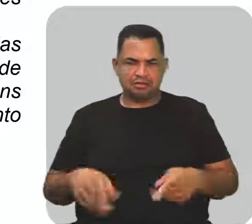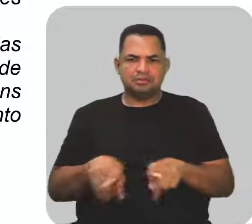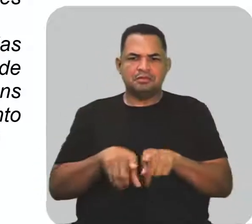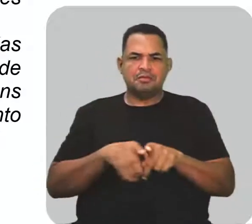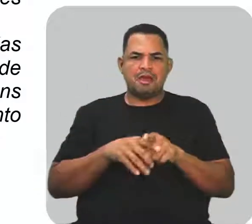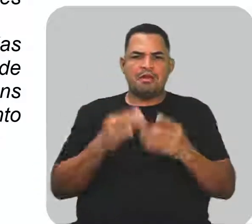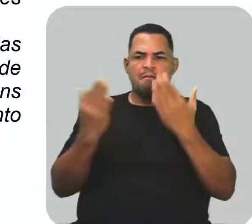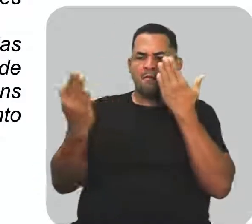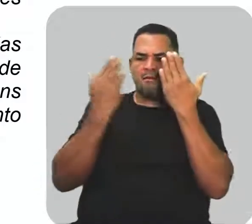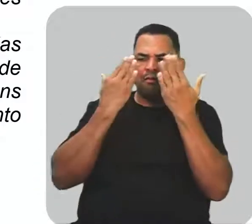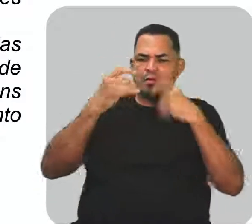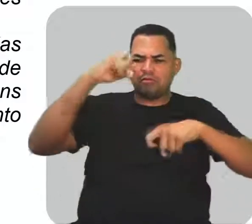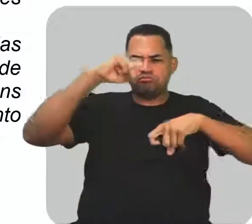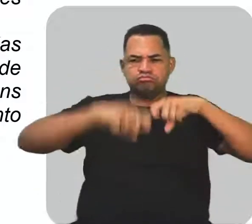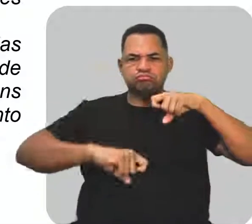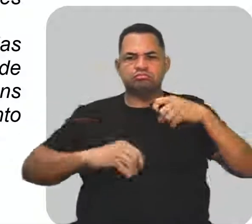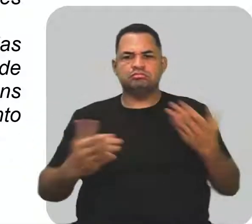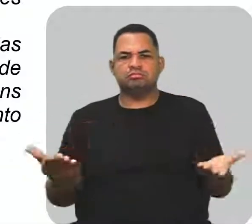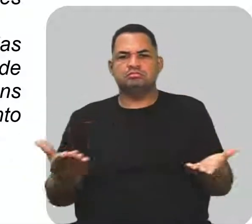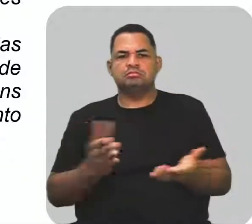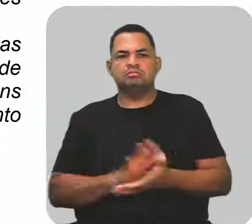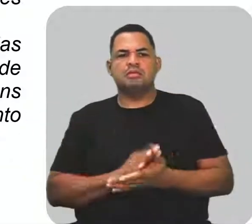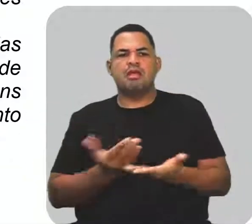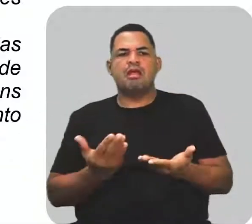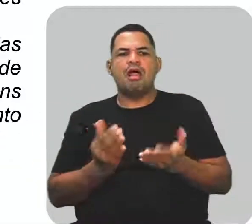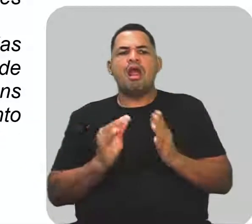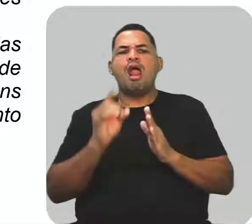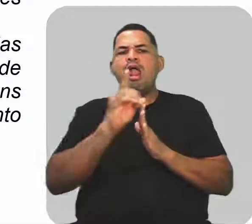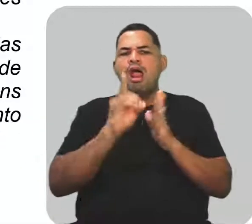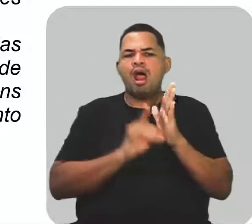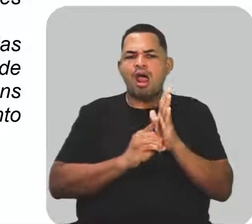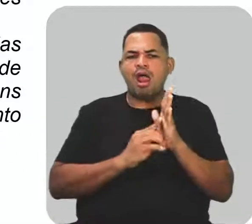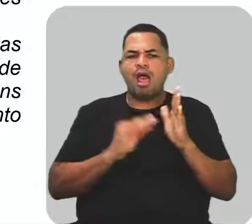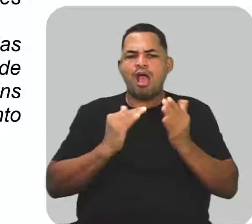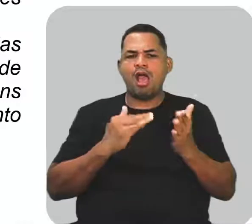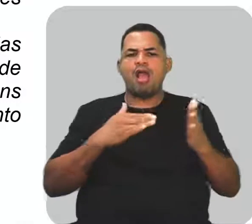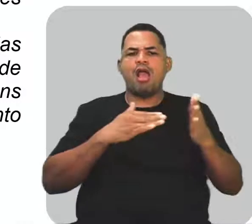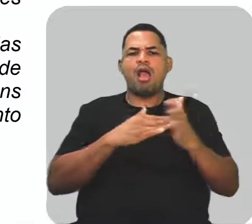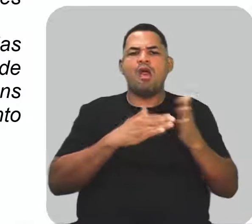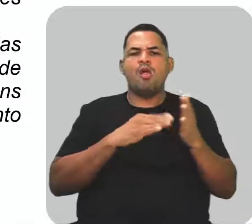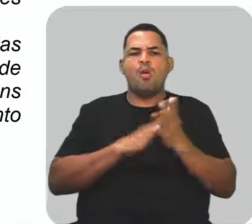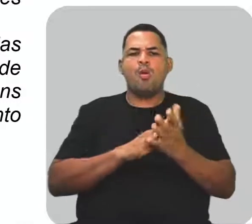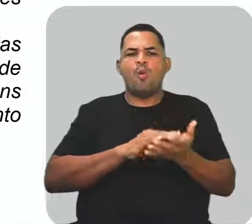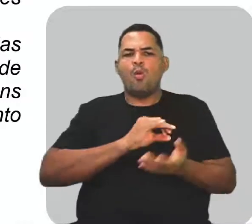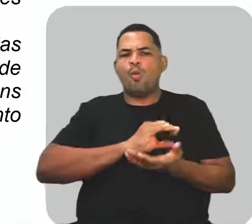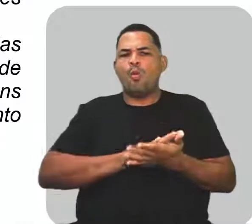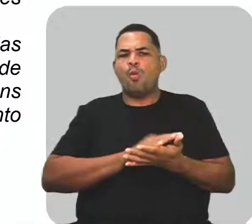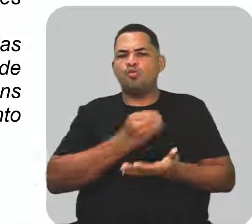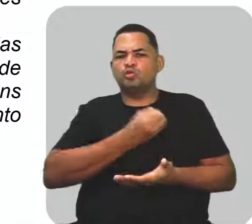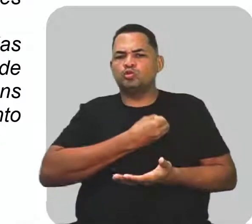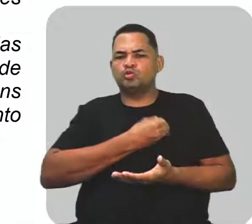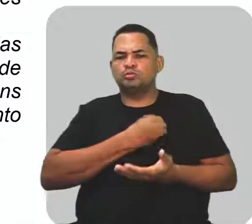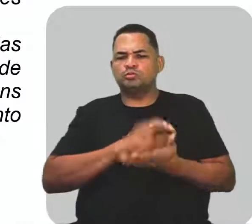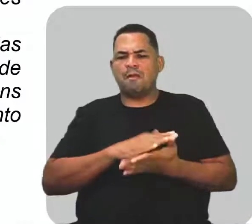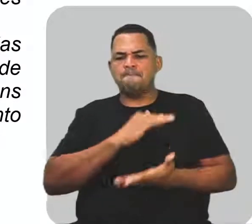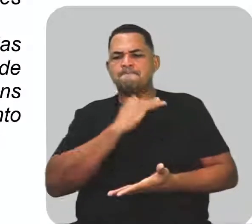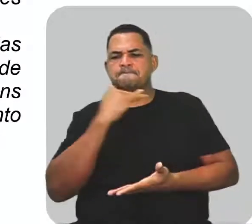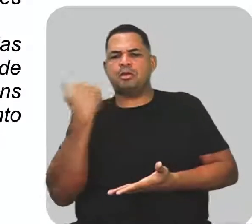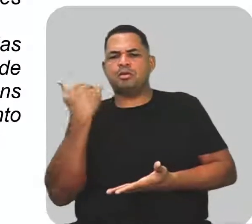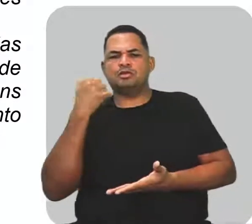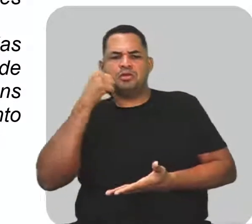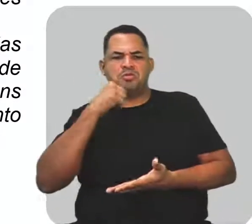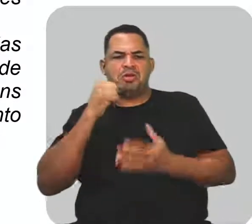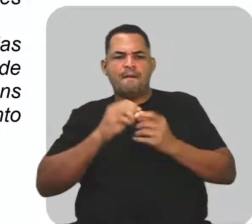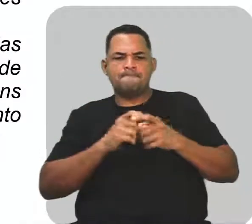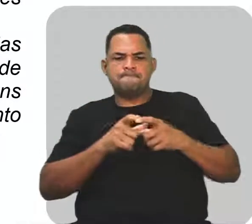como psicológica e sexual. Na última década, o índice de assassinatos de mulheres brasileiras aumentou.